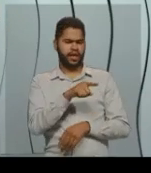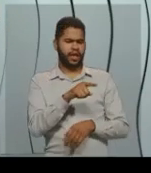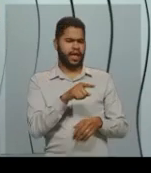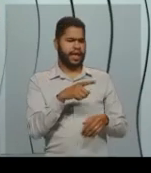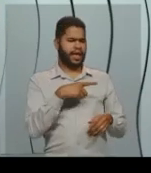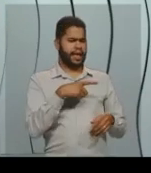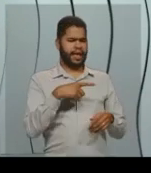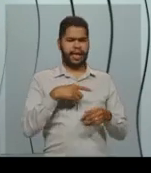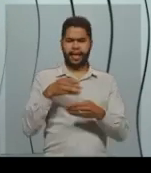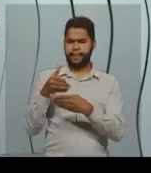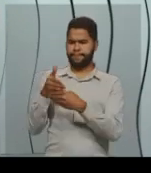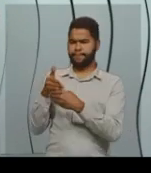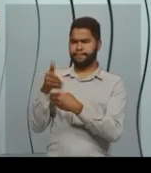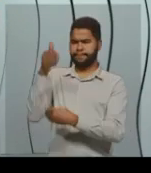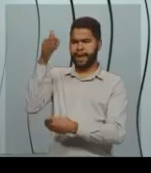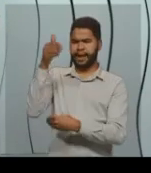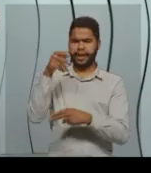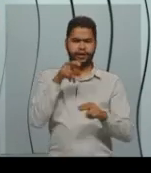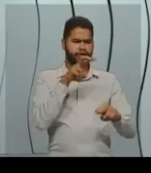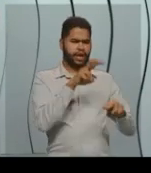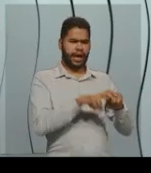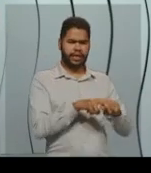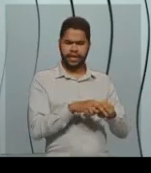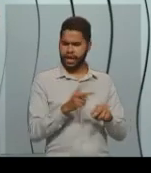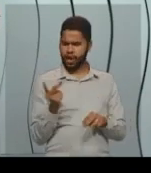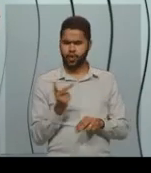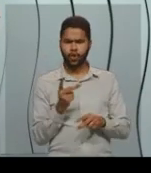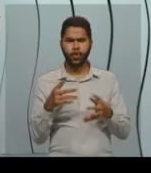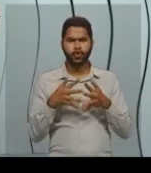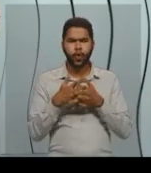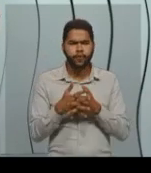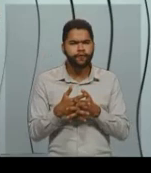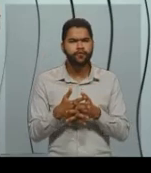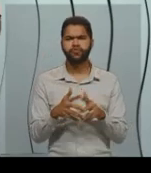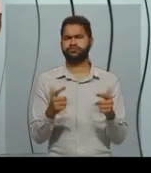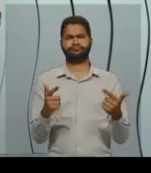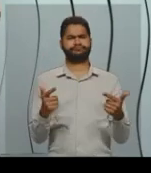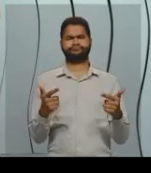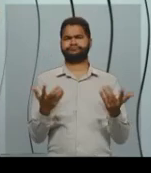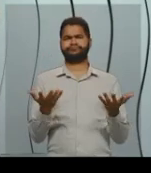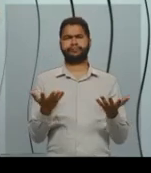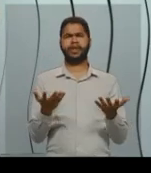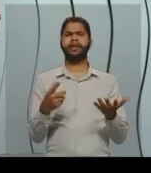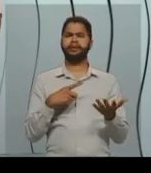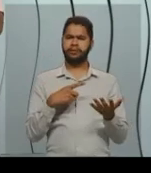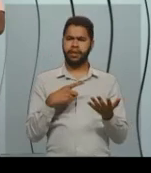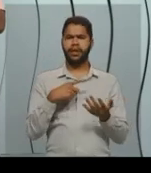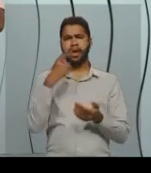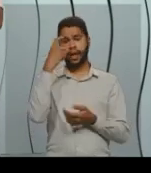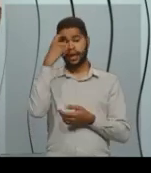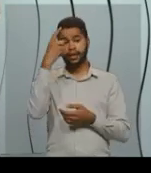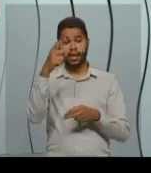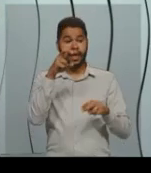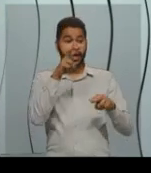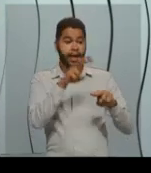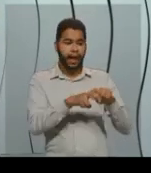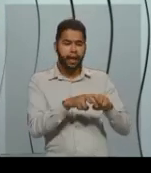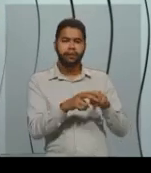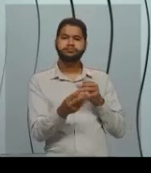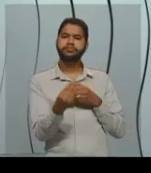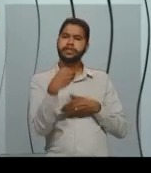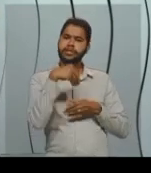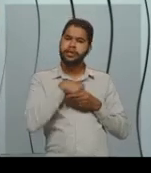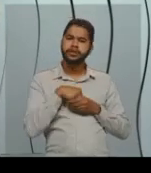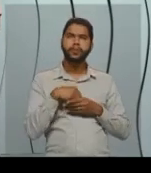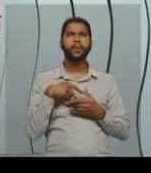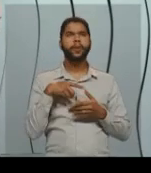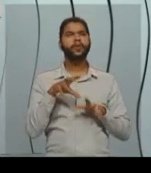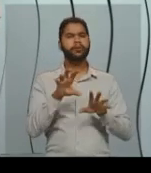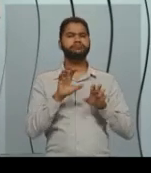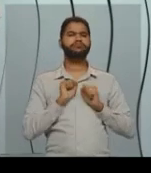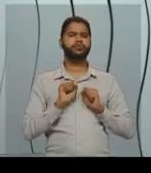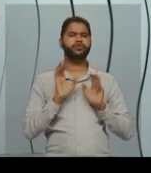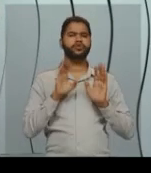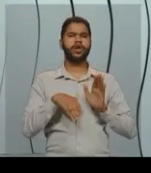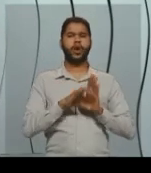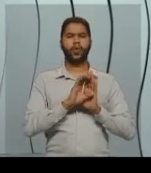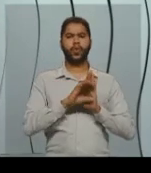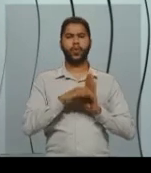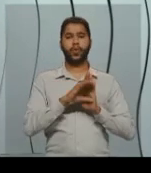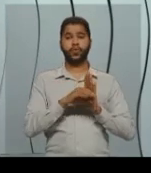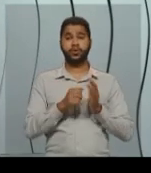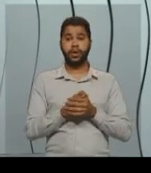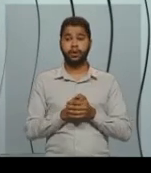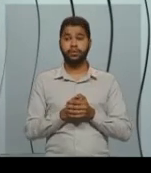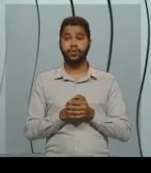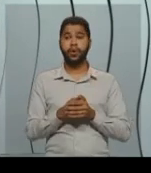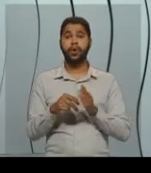parede, porque na materialidade da cadeira está também a ideia de cadeira, intrínseca à própria cadeira. O nome dessa junção